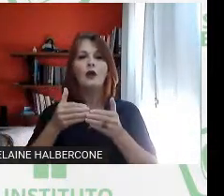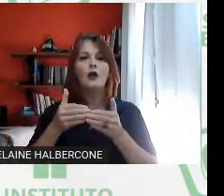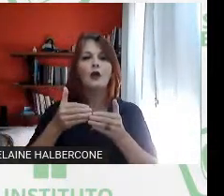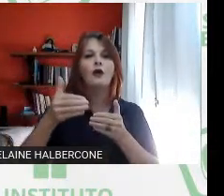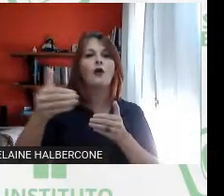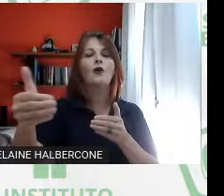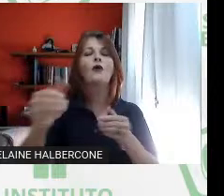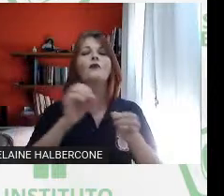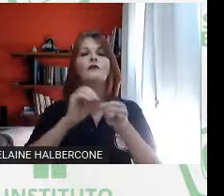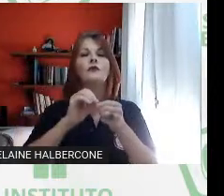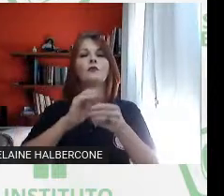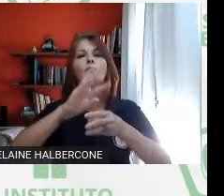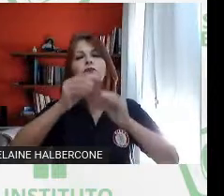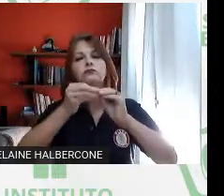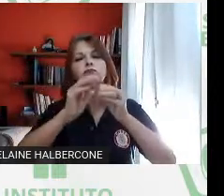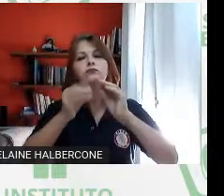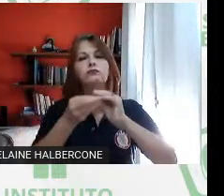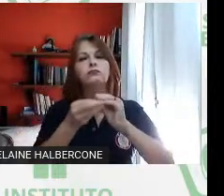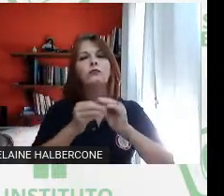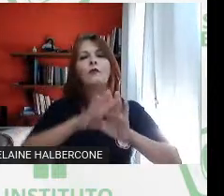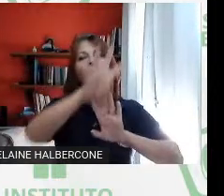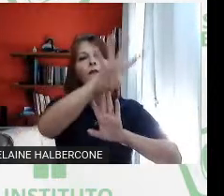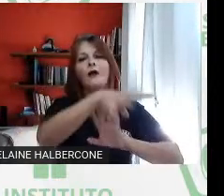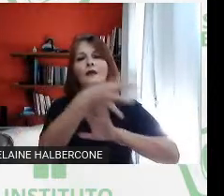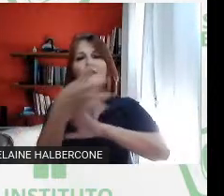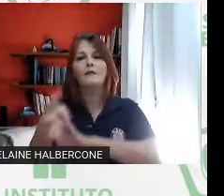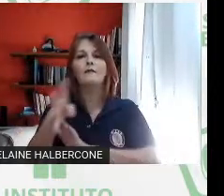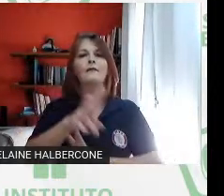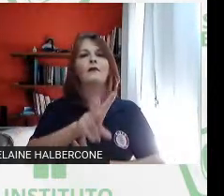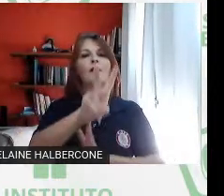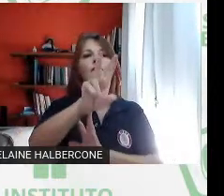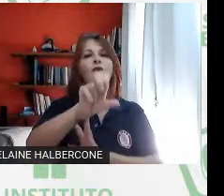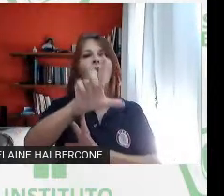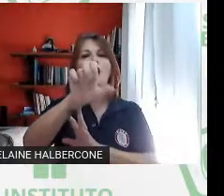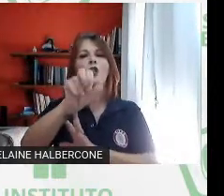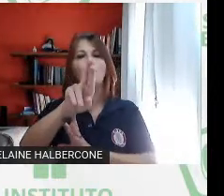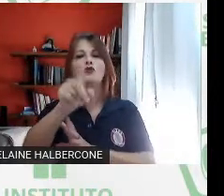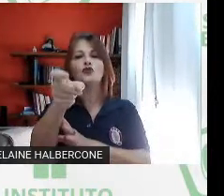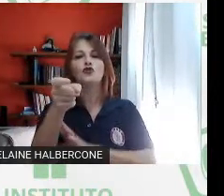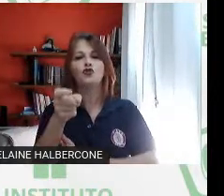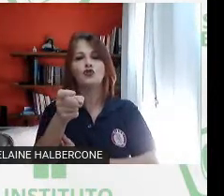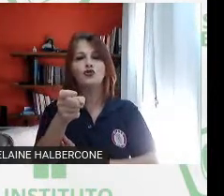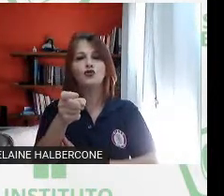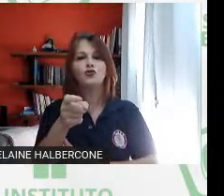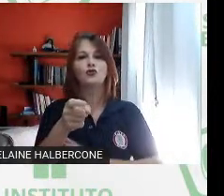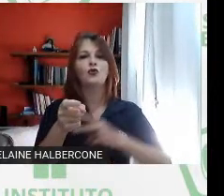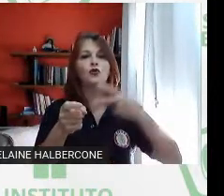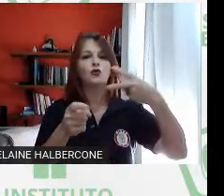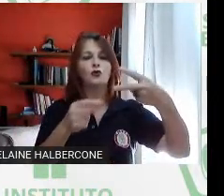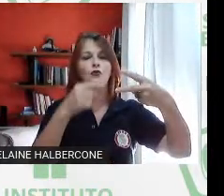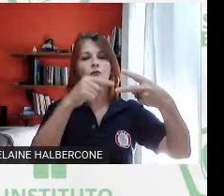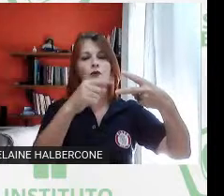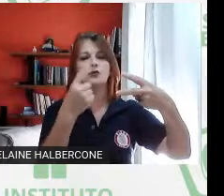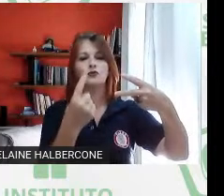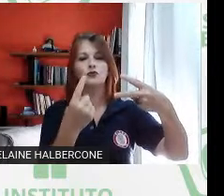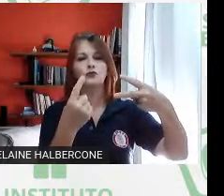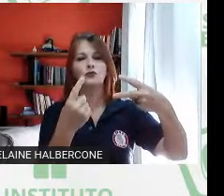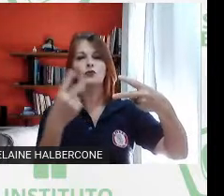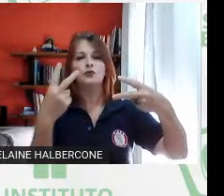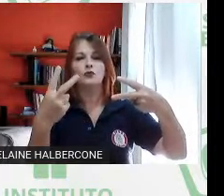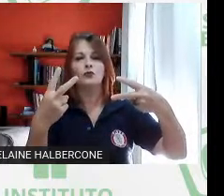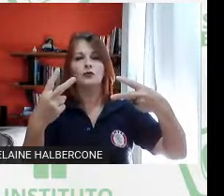atribuímos numa tabela os valores de x, menos 2, menos 1, 0, 1 e 2.